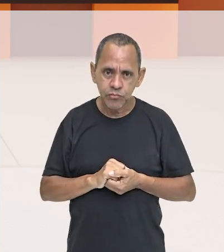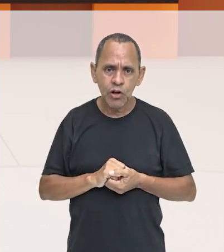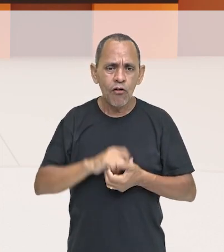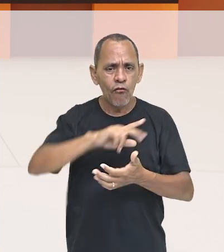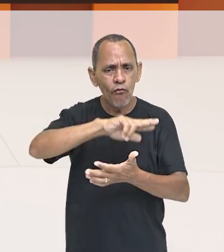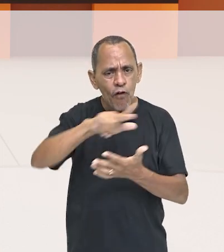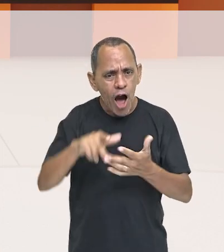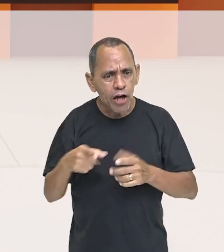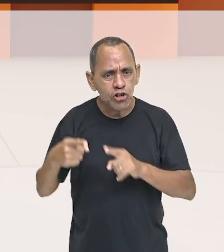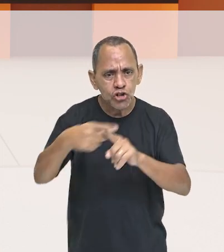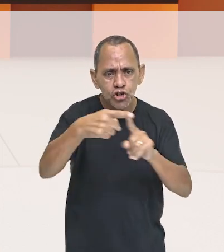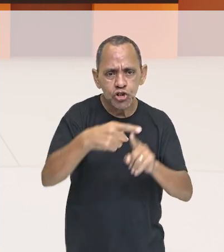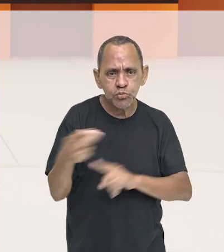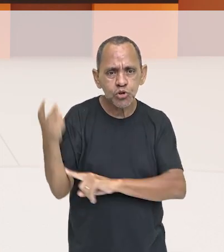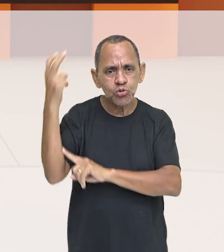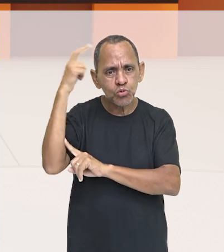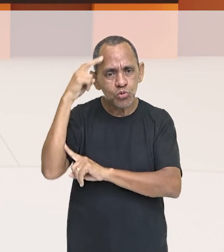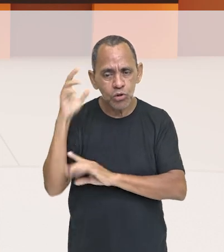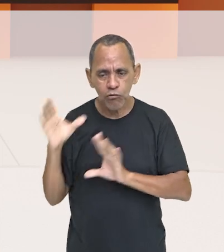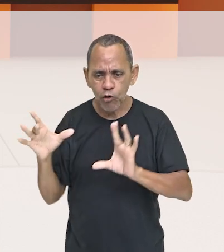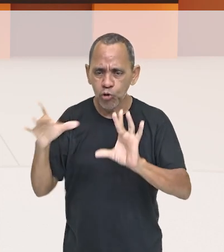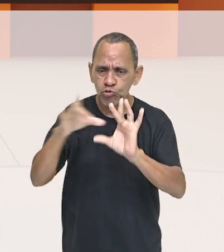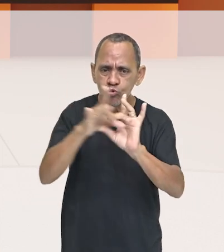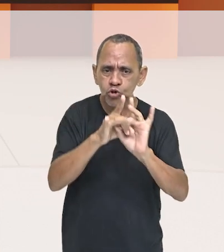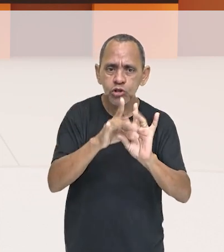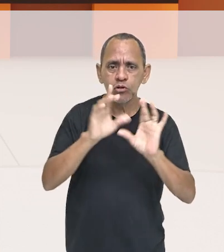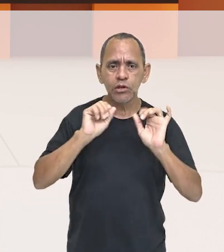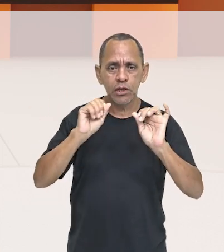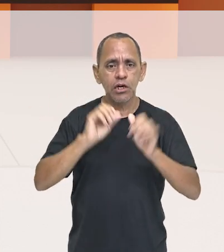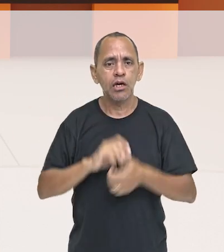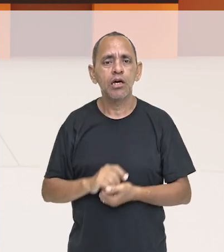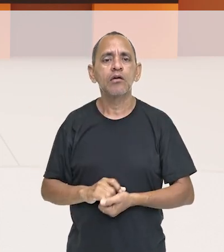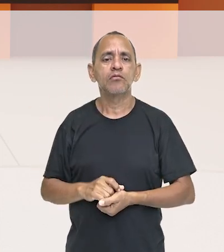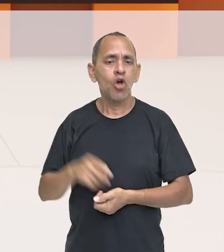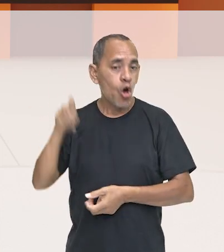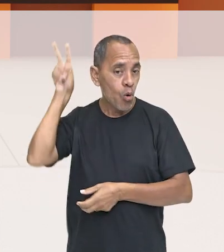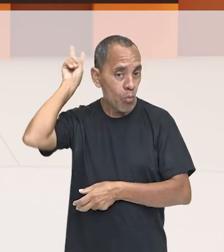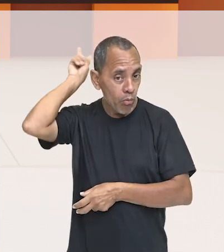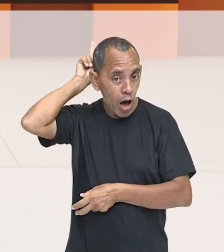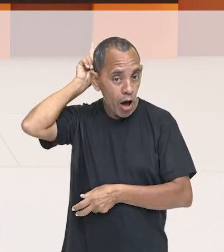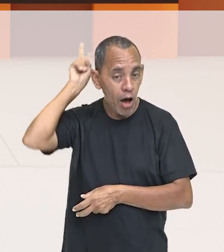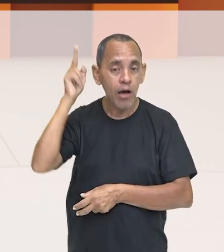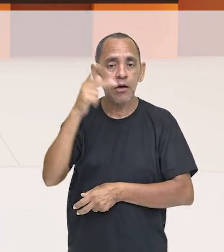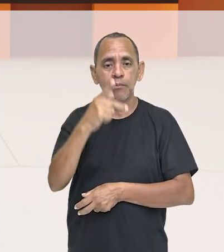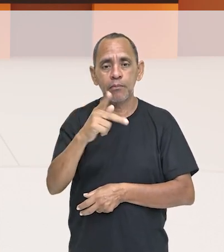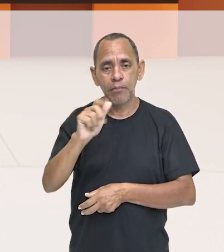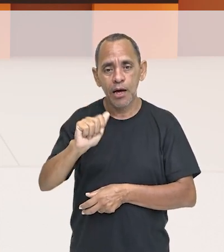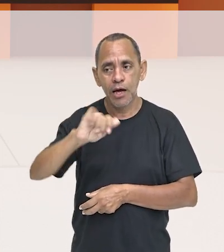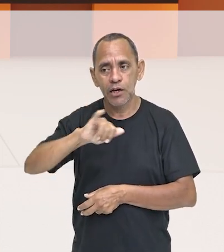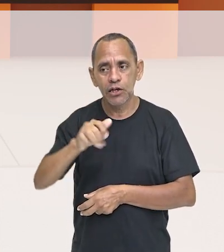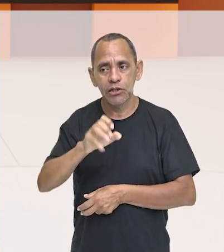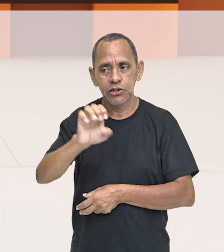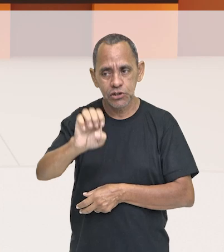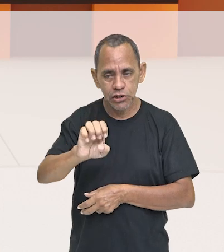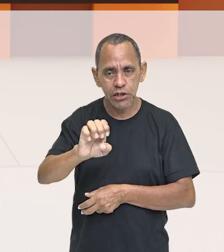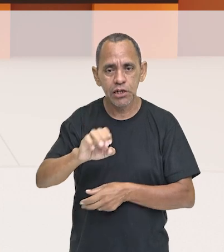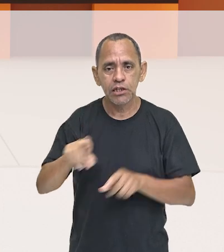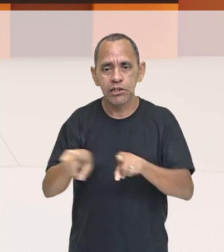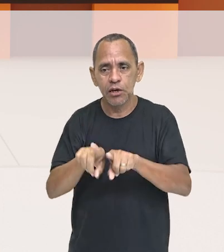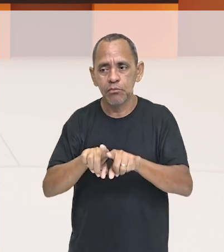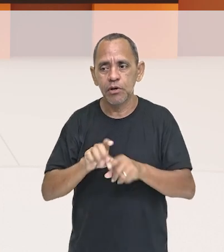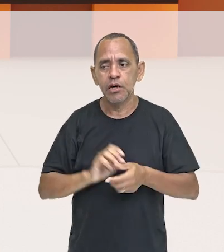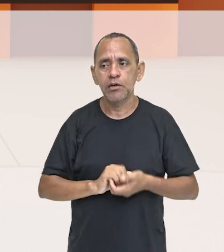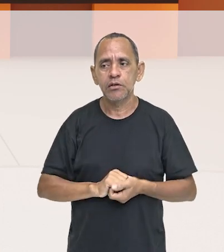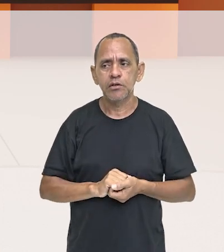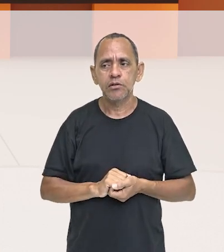que vai unir o pajé, com sua pajelança, com seu modo de entender o mundo, de acordo